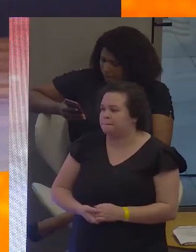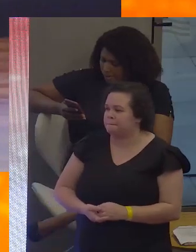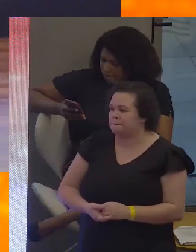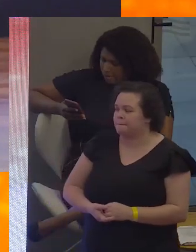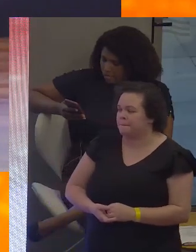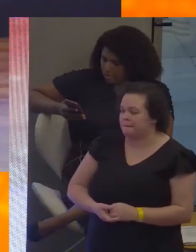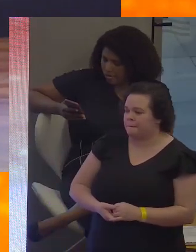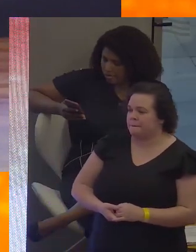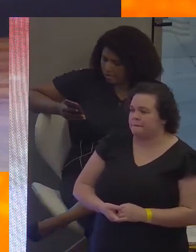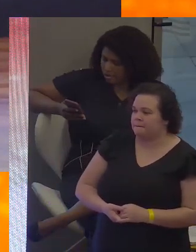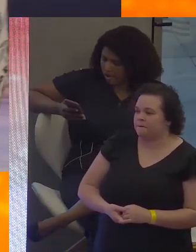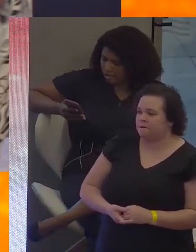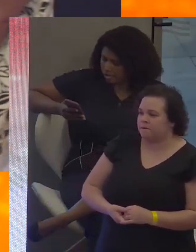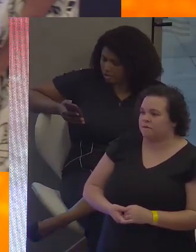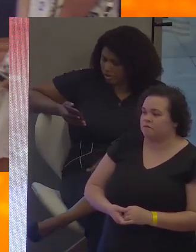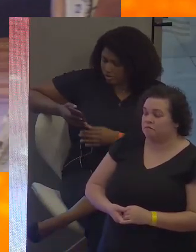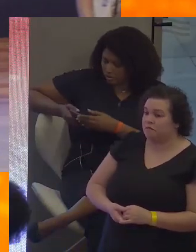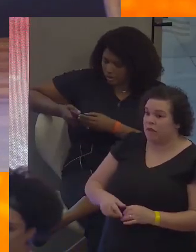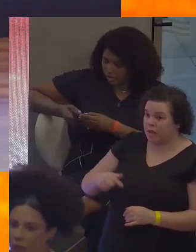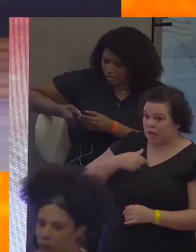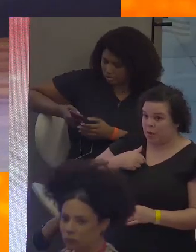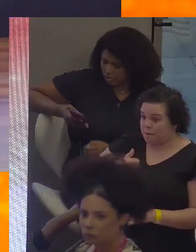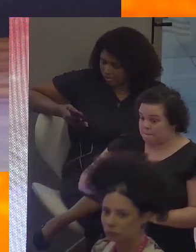No primeiro momento, eu fui impactada.